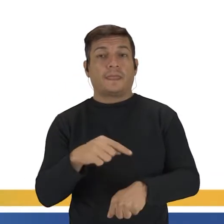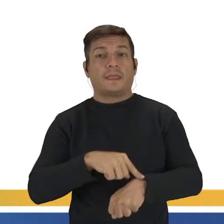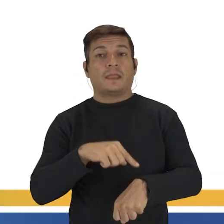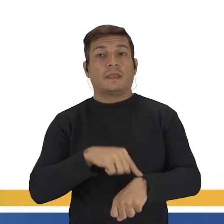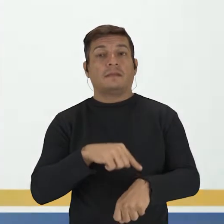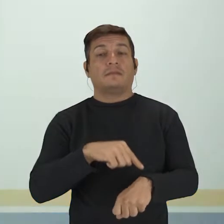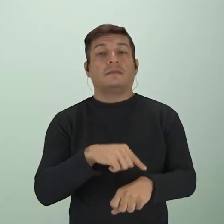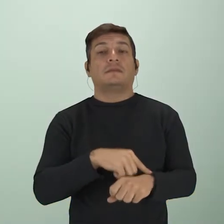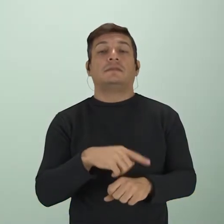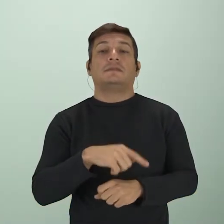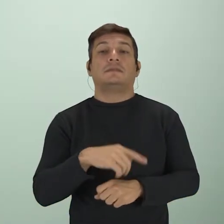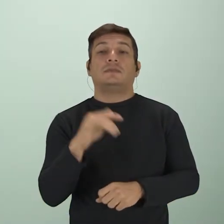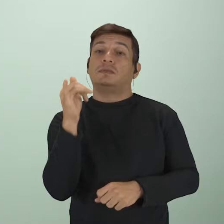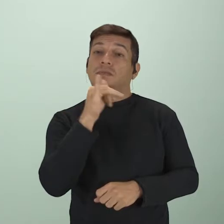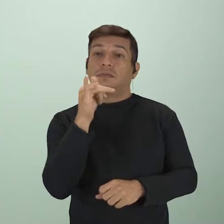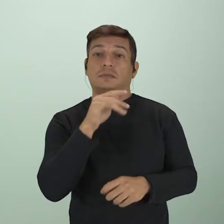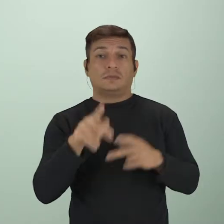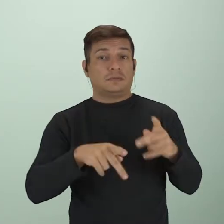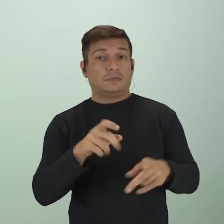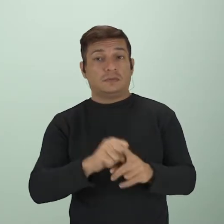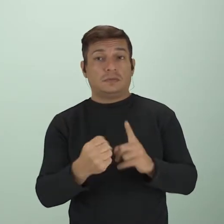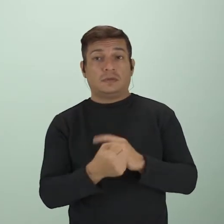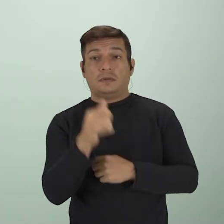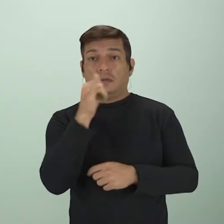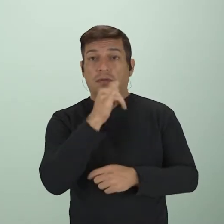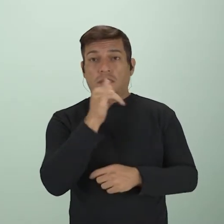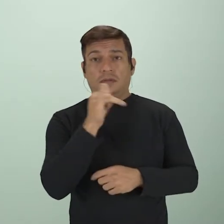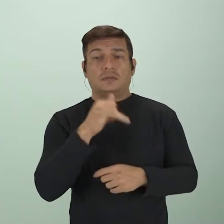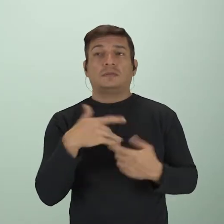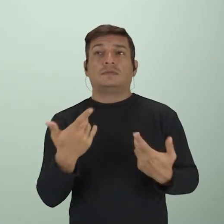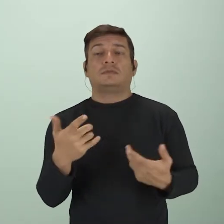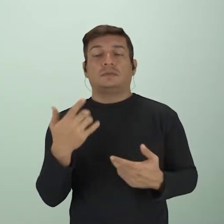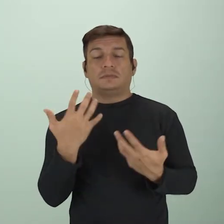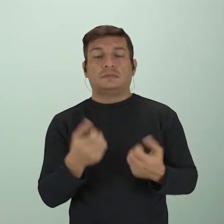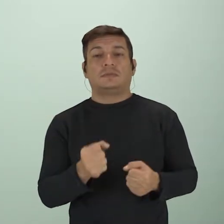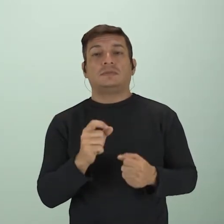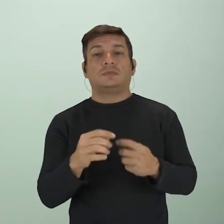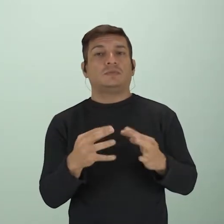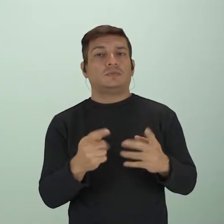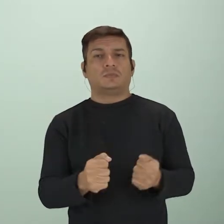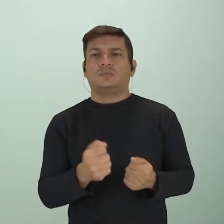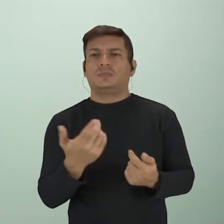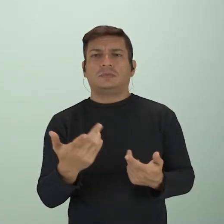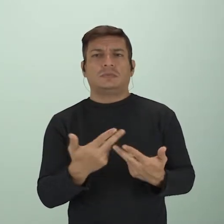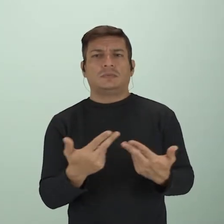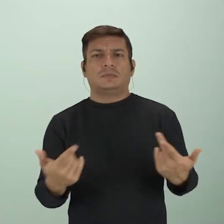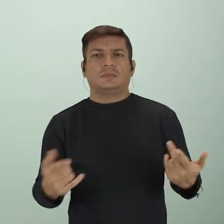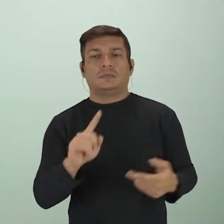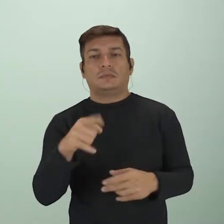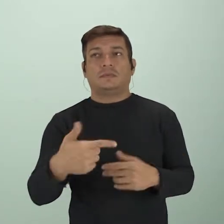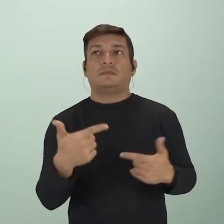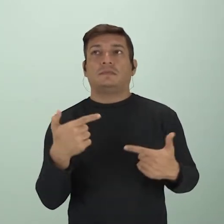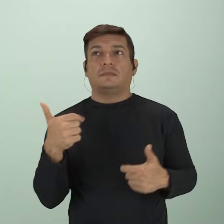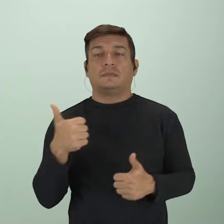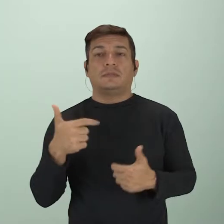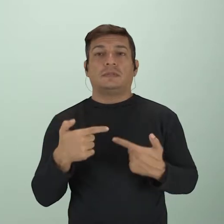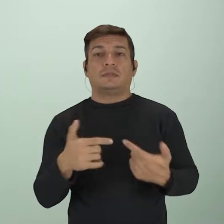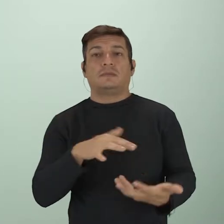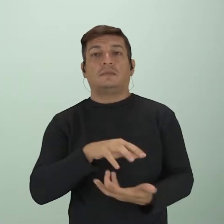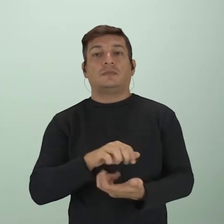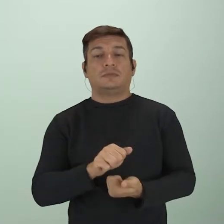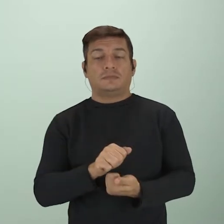momento, os italianos não receberam tudo que tinham imaginado que receberiam, né, após a Primeira Guerra